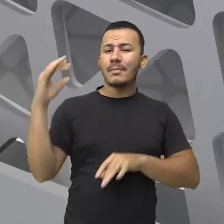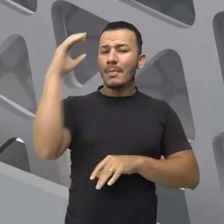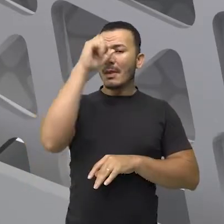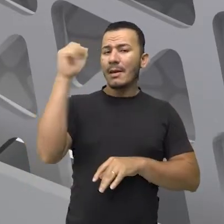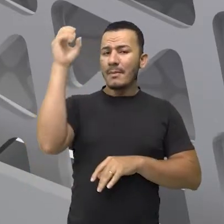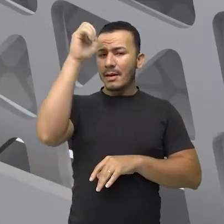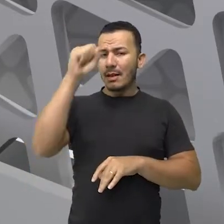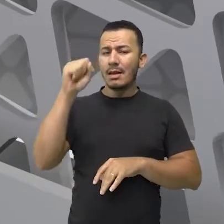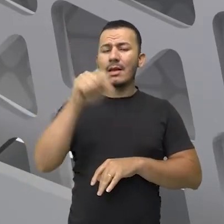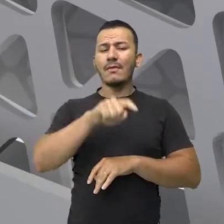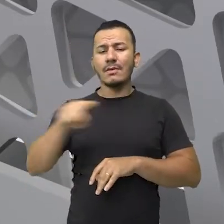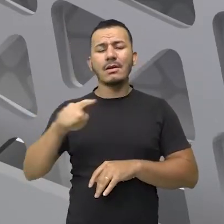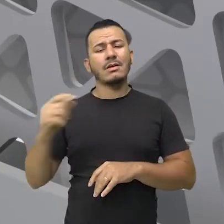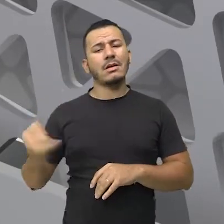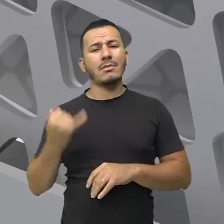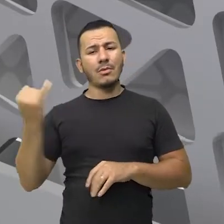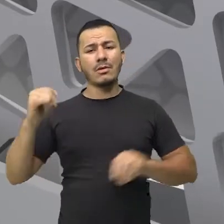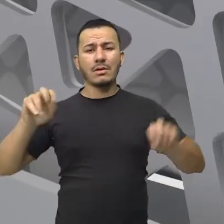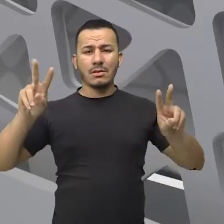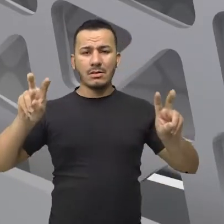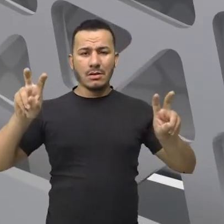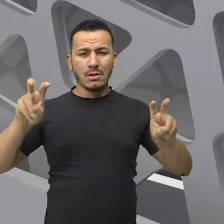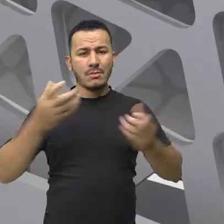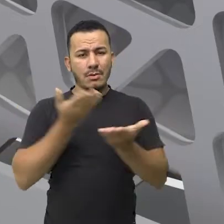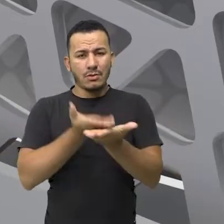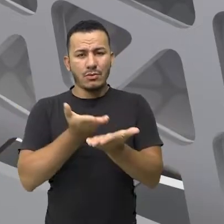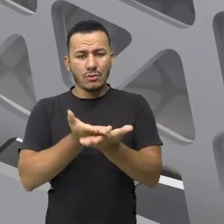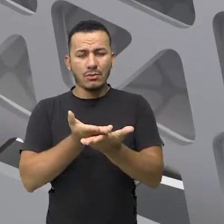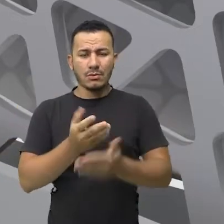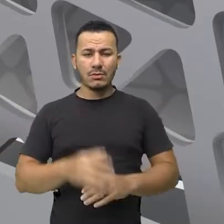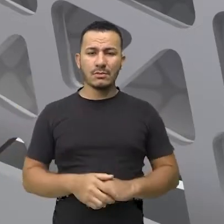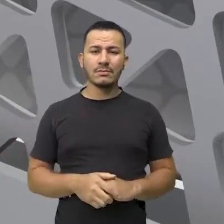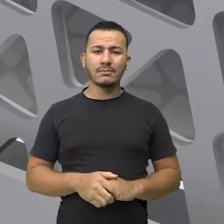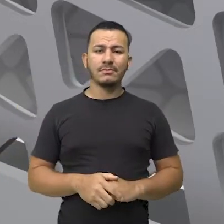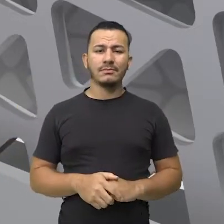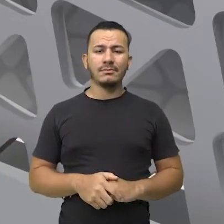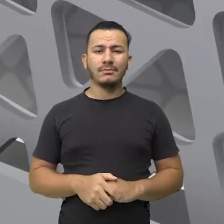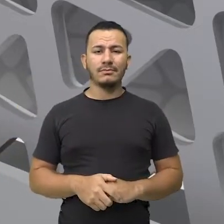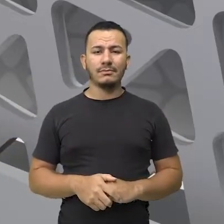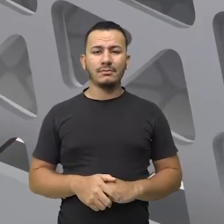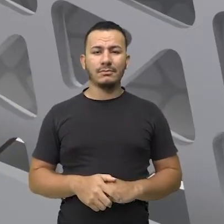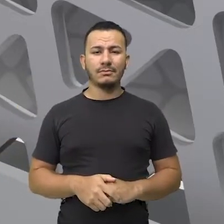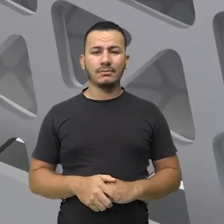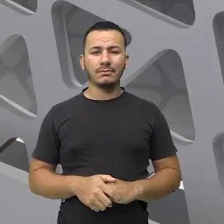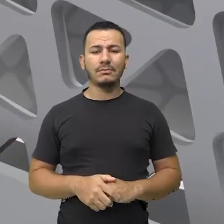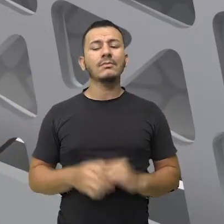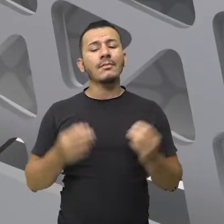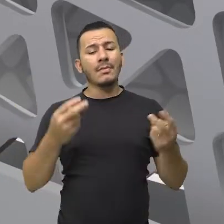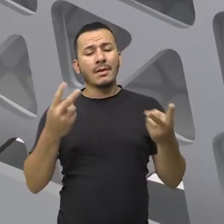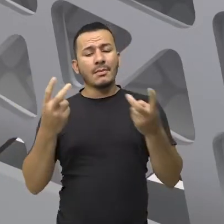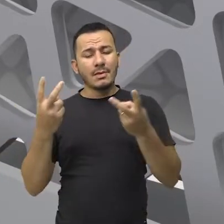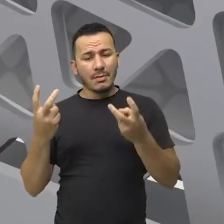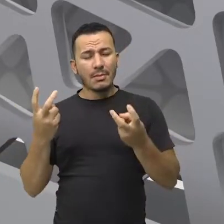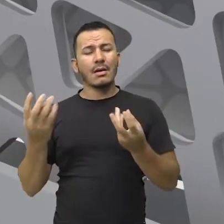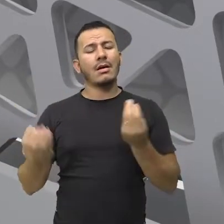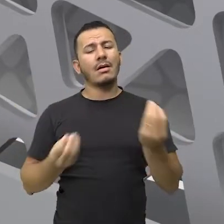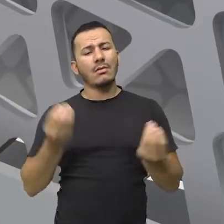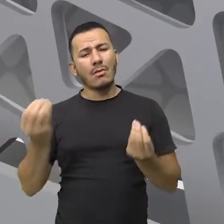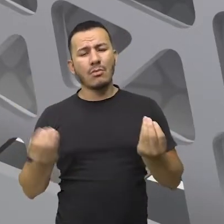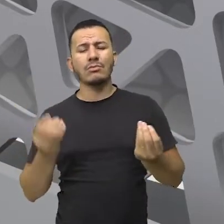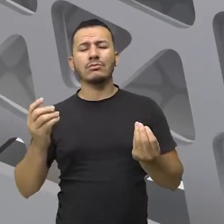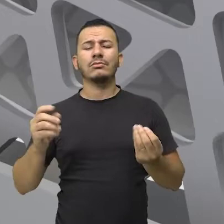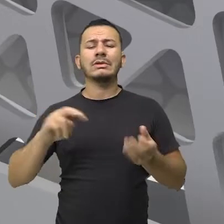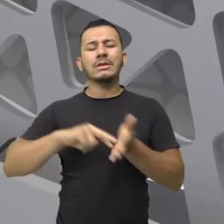do 7º ano, com esse conteúdo, tá legal? E aí é bom você perceber de fato, de verdade, o que